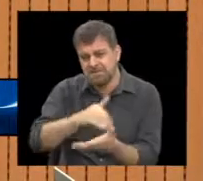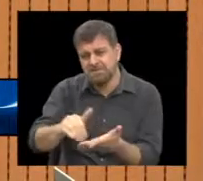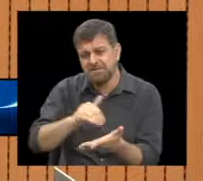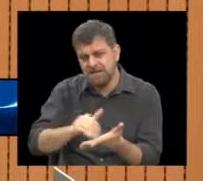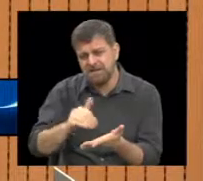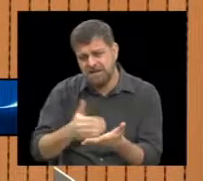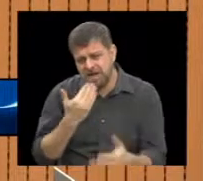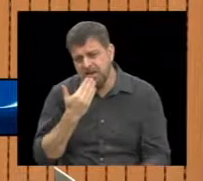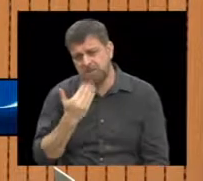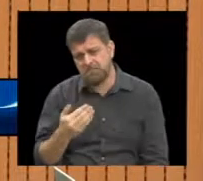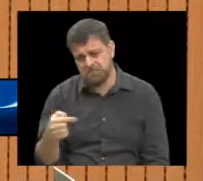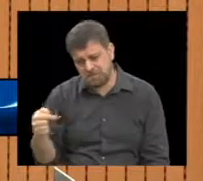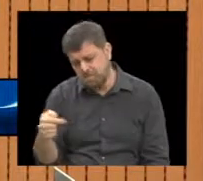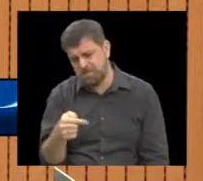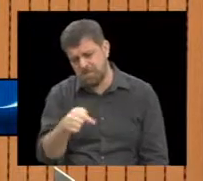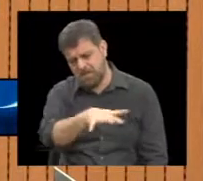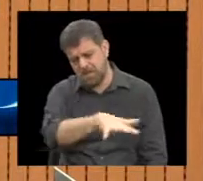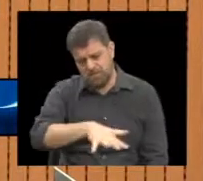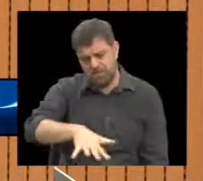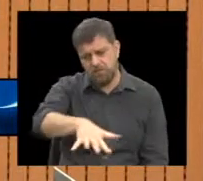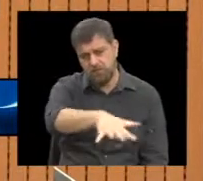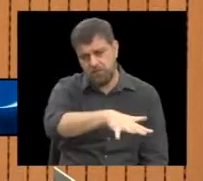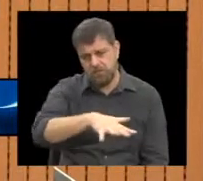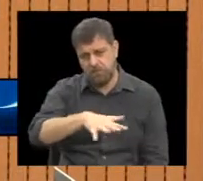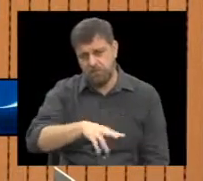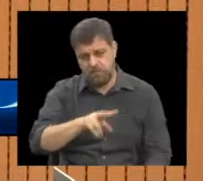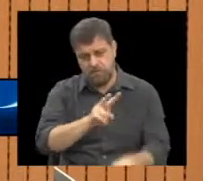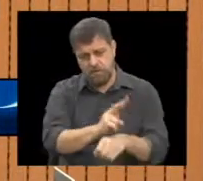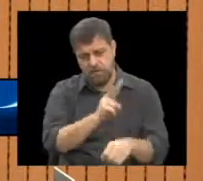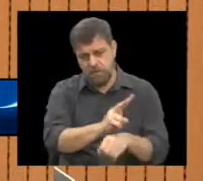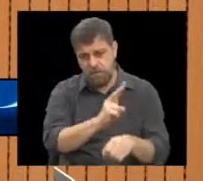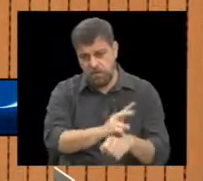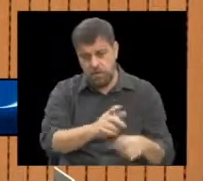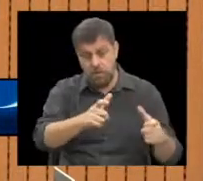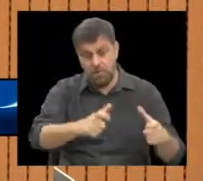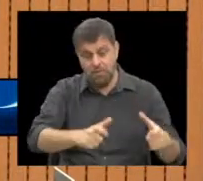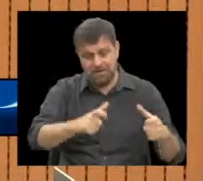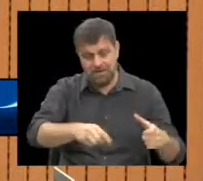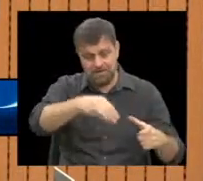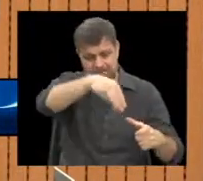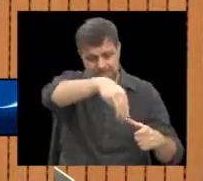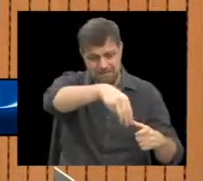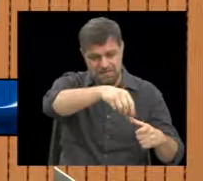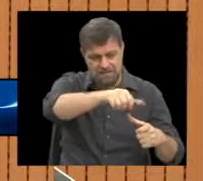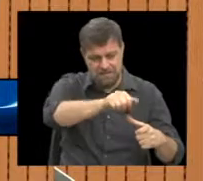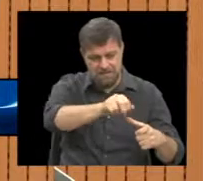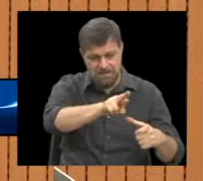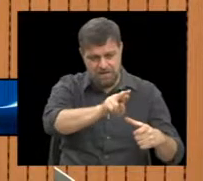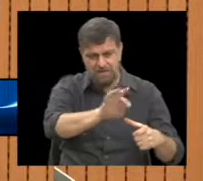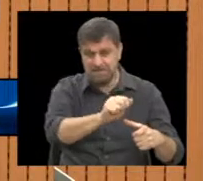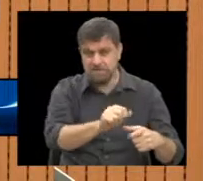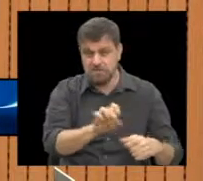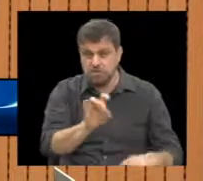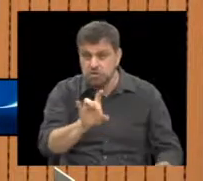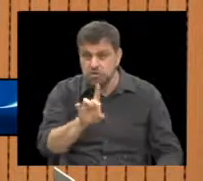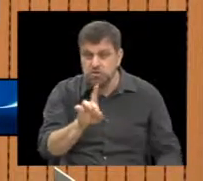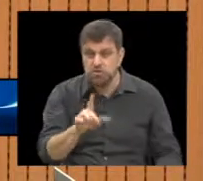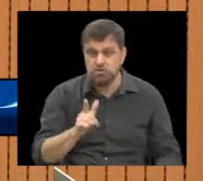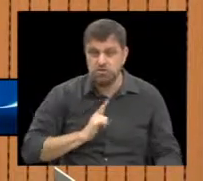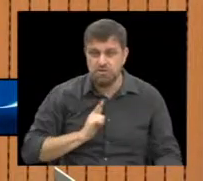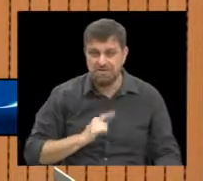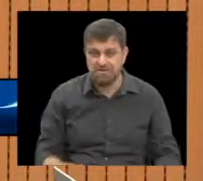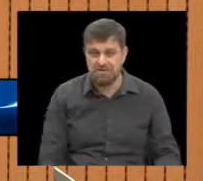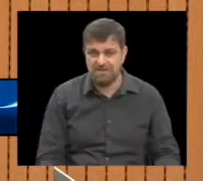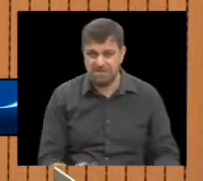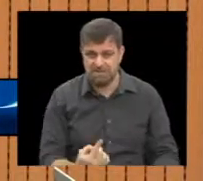aquela região que atende o som martins é atende apenas de terça-feira 16 pessoas do vila